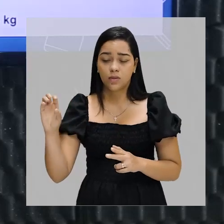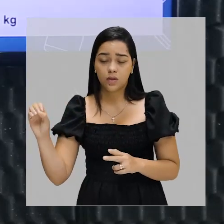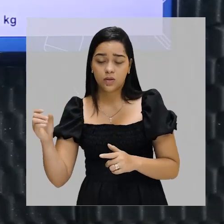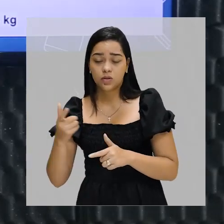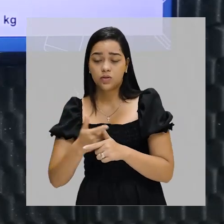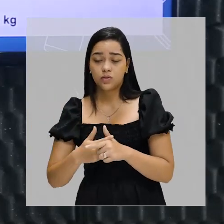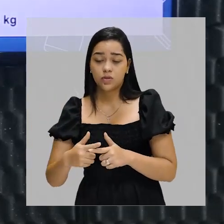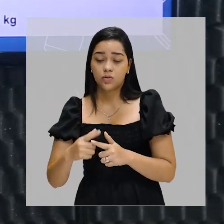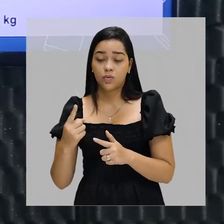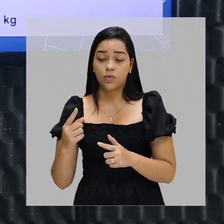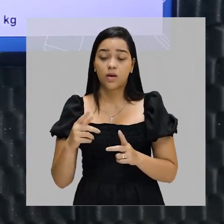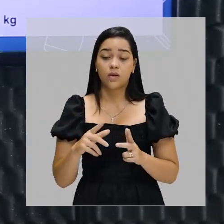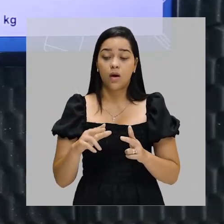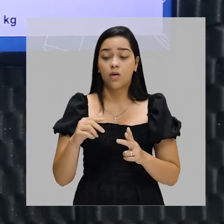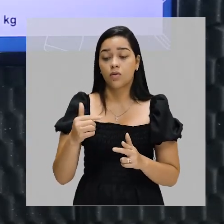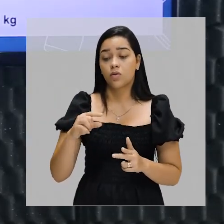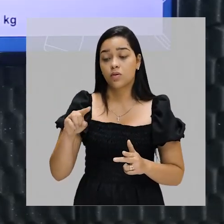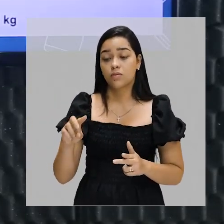por 1,